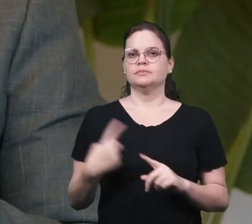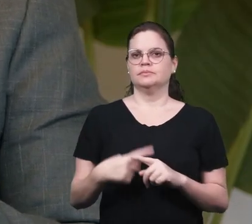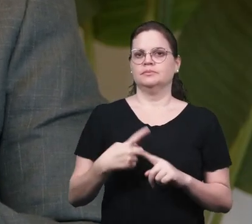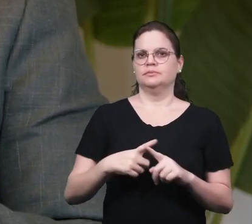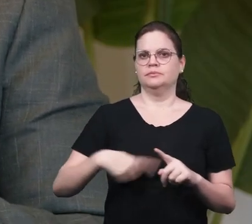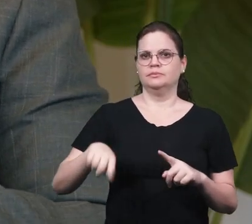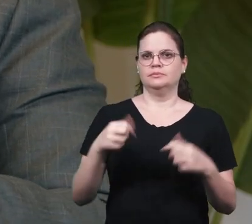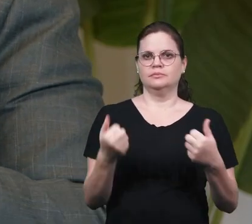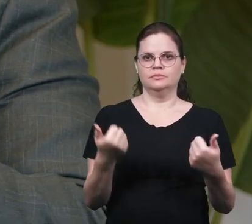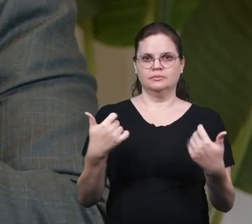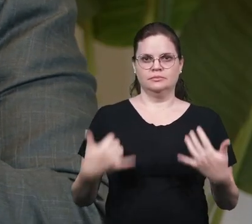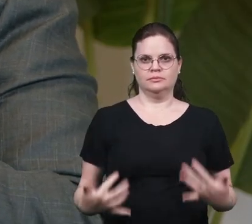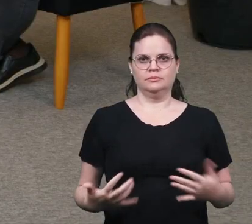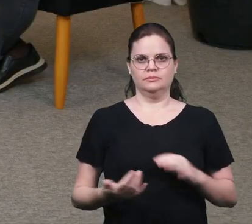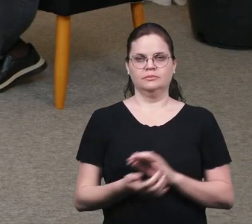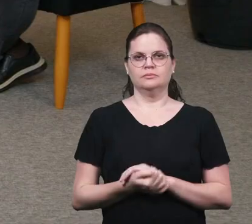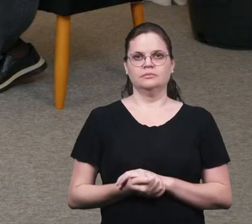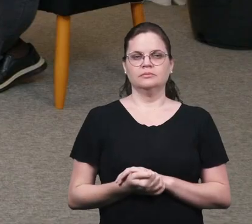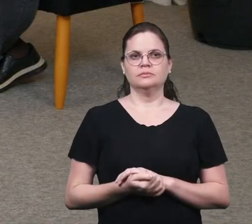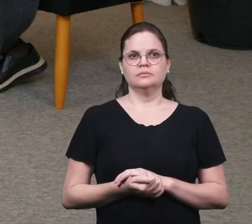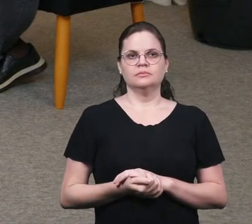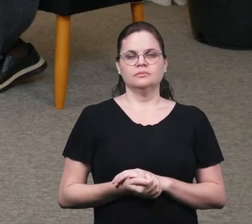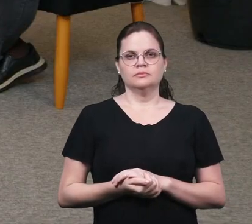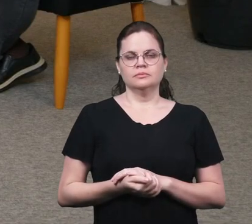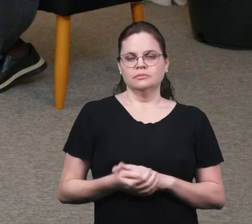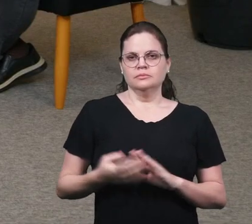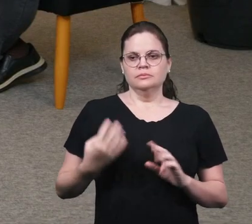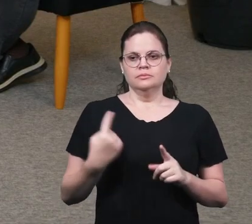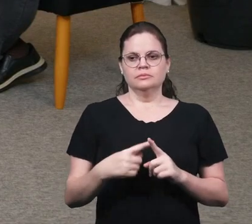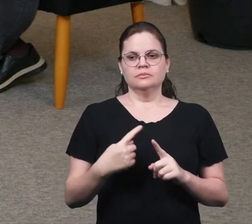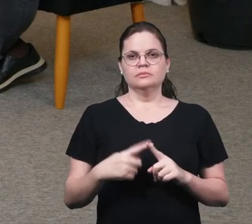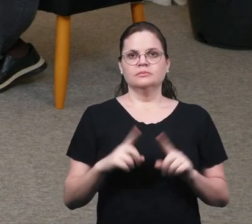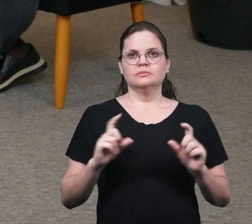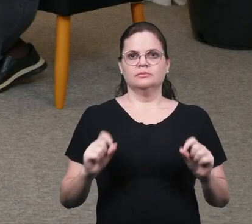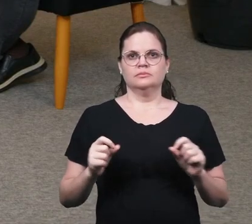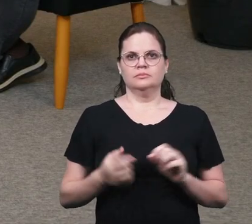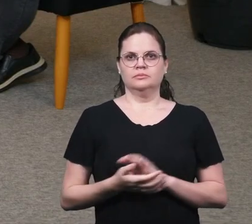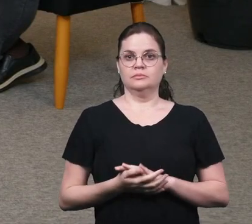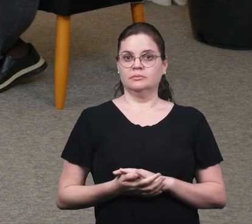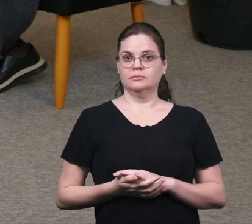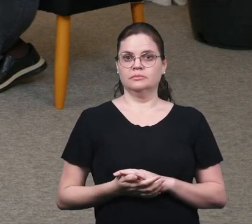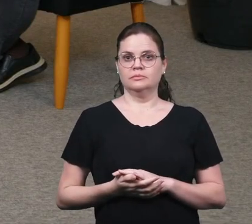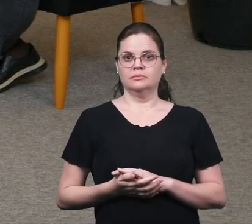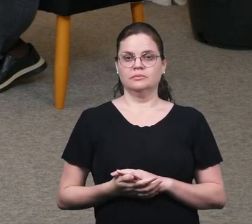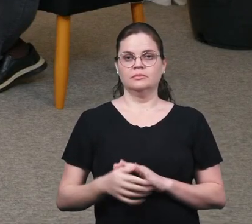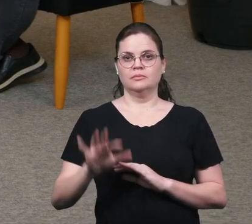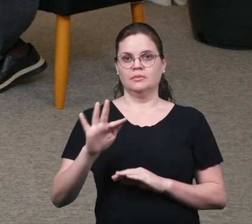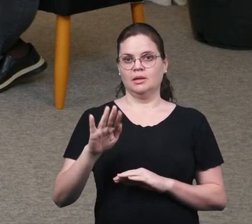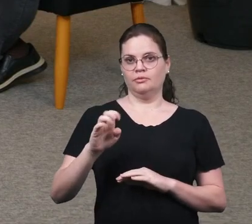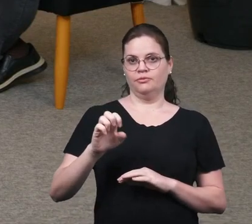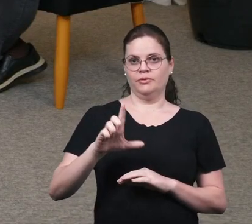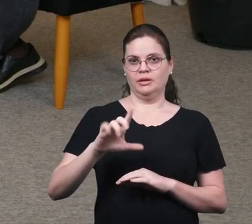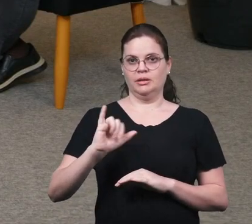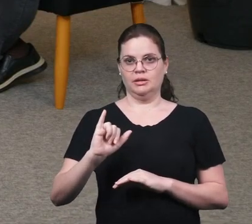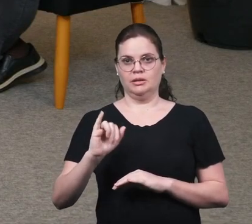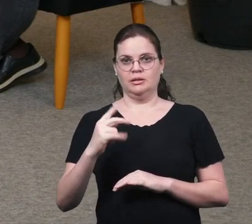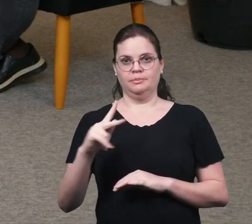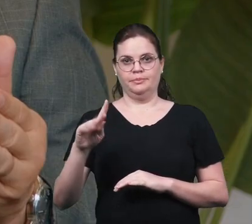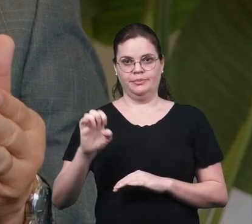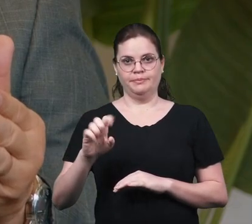isso? Diego, nós estamos falando isso porque Filipe, por ser amigo